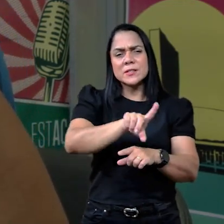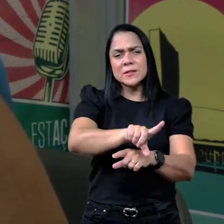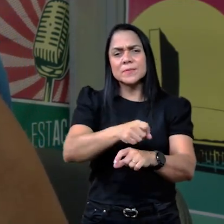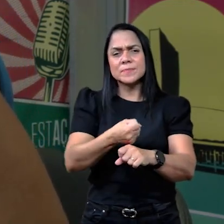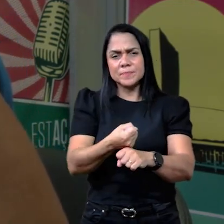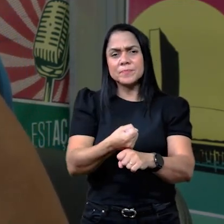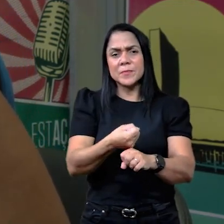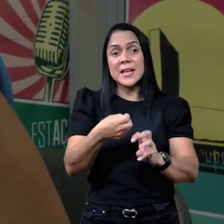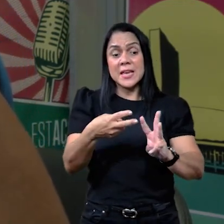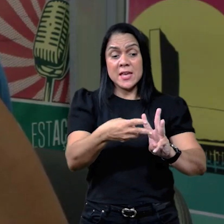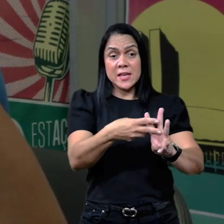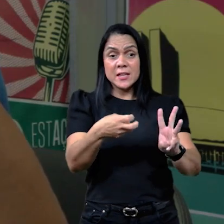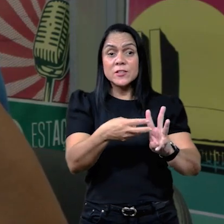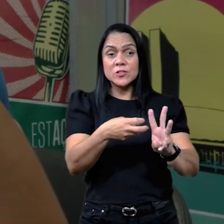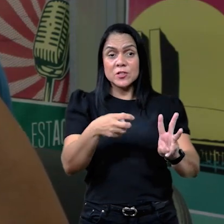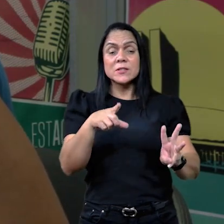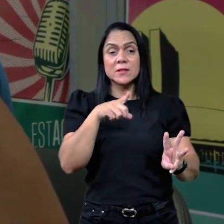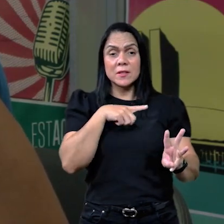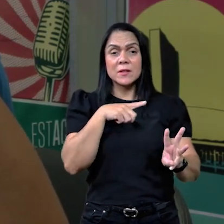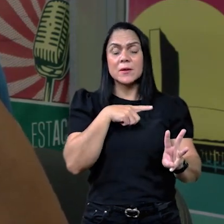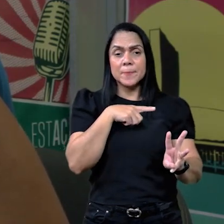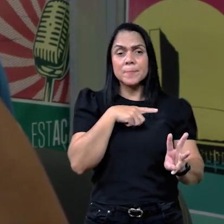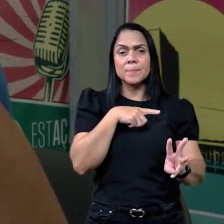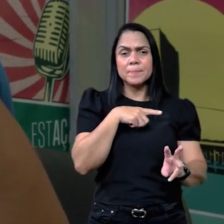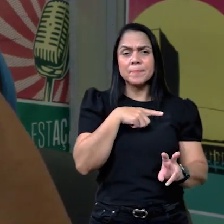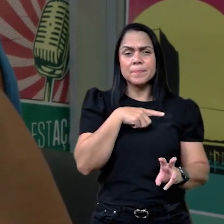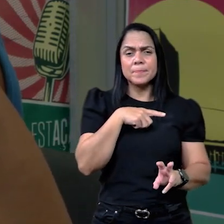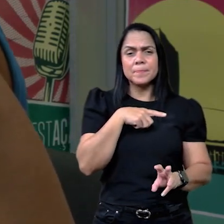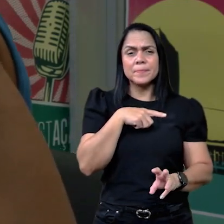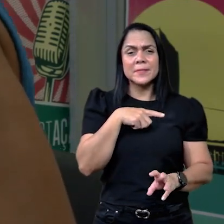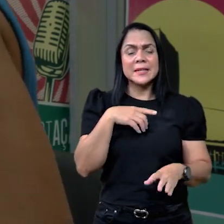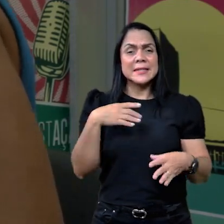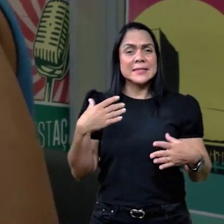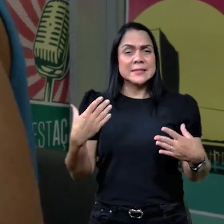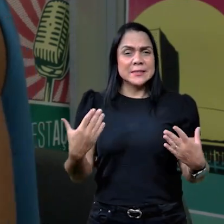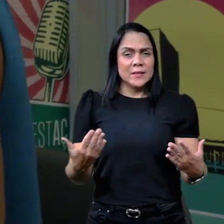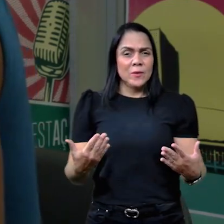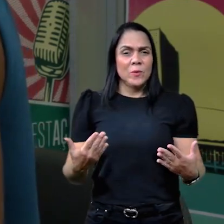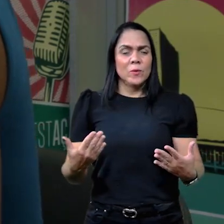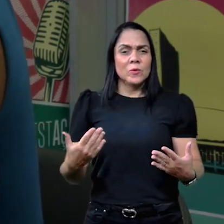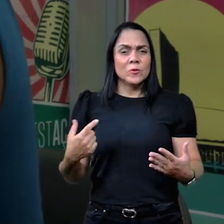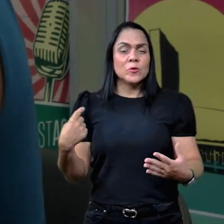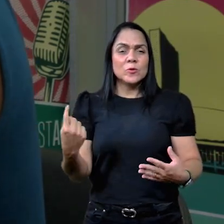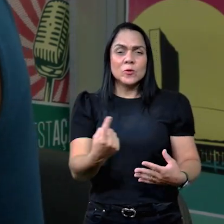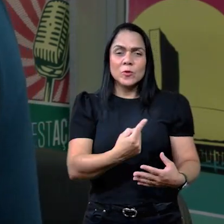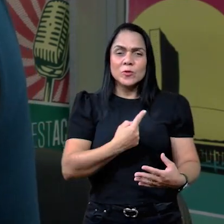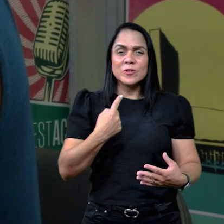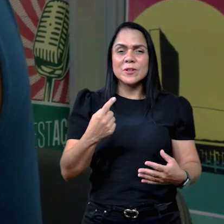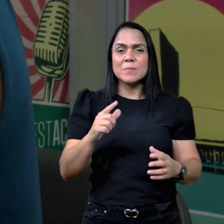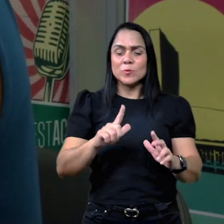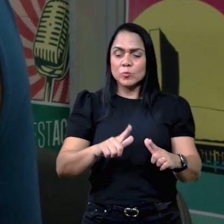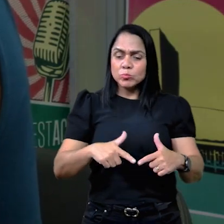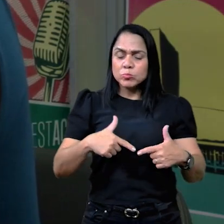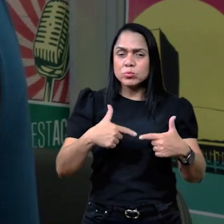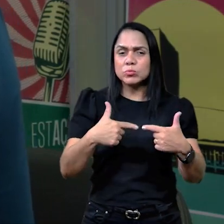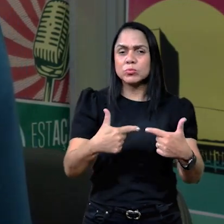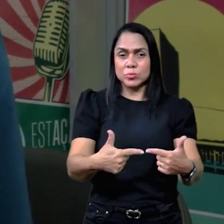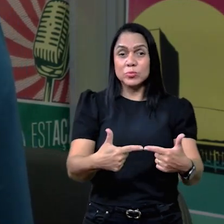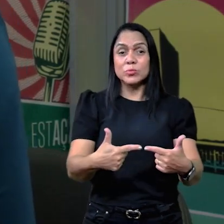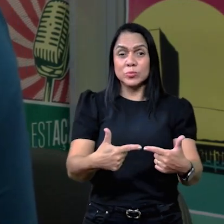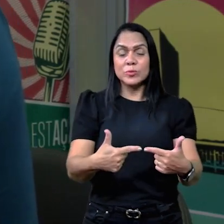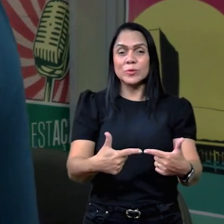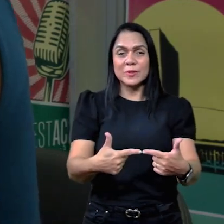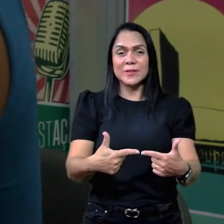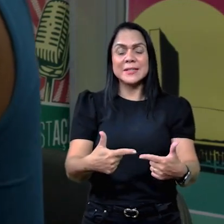censo indígena. Não, indígena sim. Acho que desde 2010 já teve. E aí isso traz para a gente também esse reforço que a